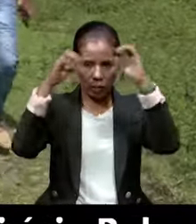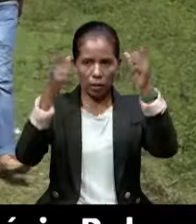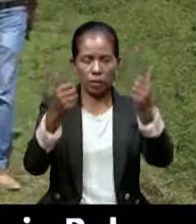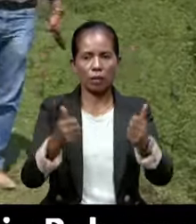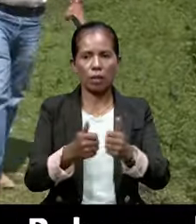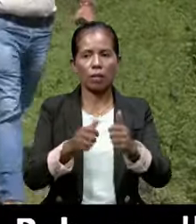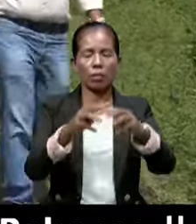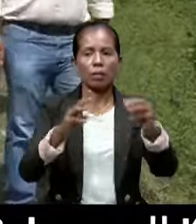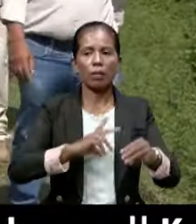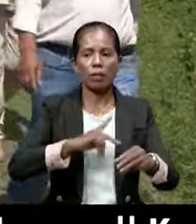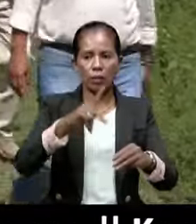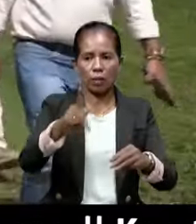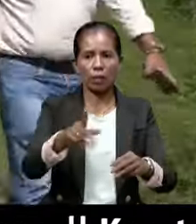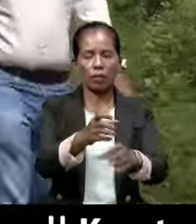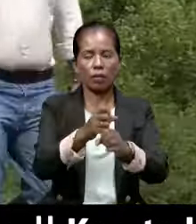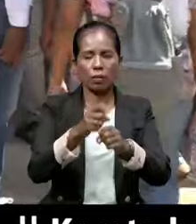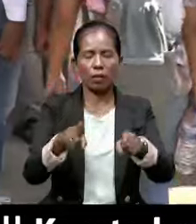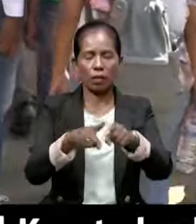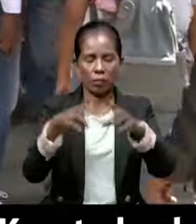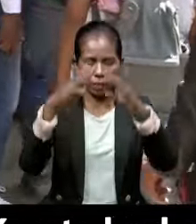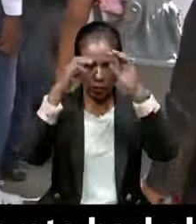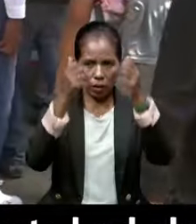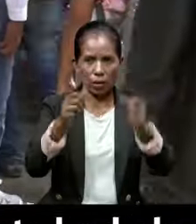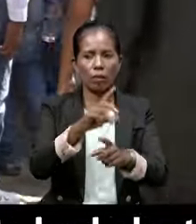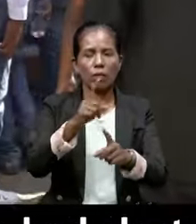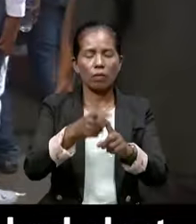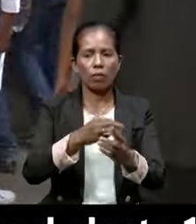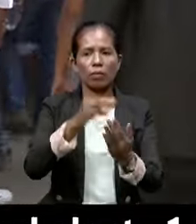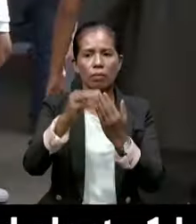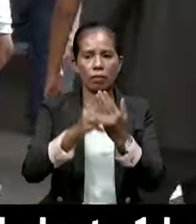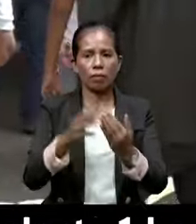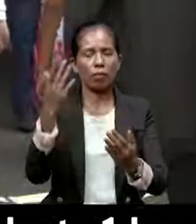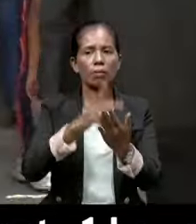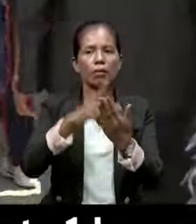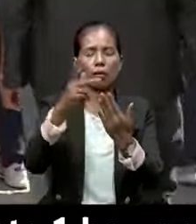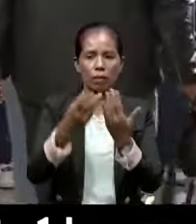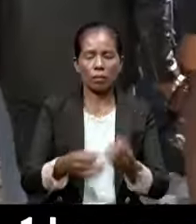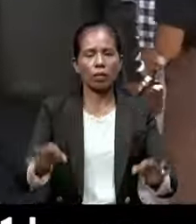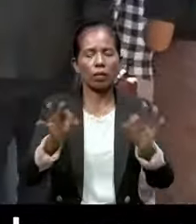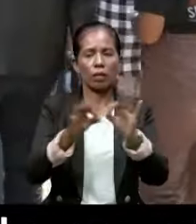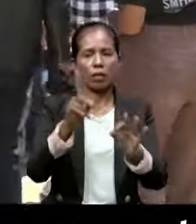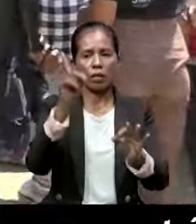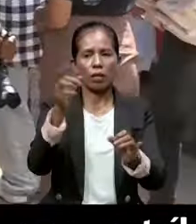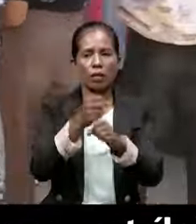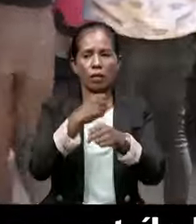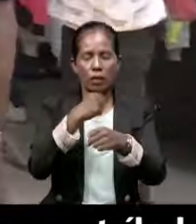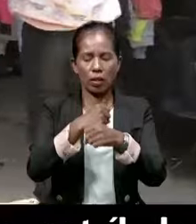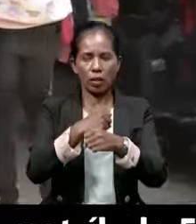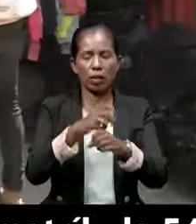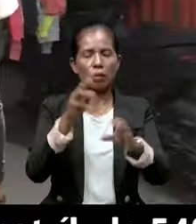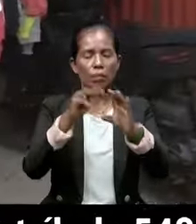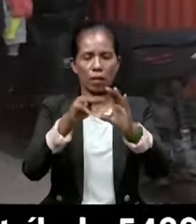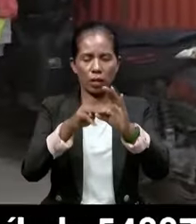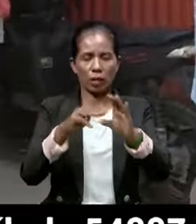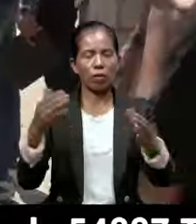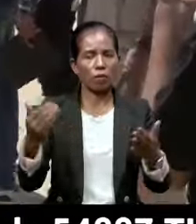Lautén Hateten, depois de mugnar no dar presidente autoridade Fulan Marcio Liba, inia programa prioridade Ida Mac atuhalo construção mercado fundo,